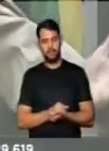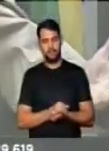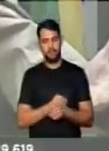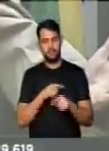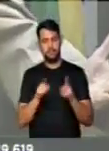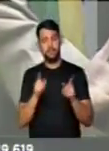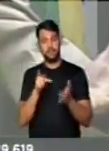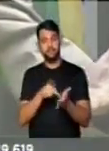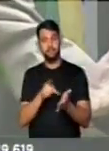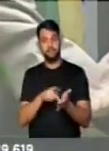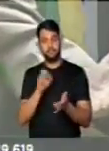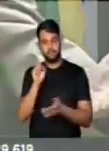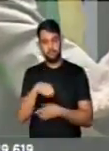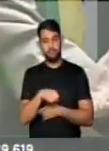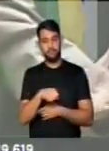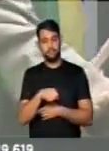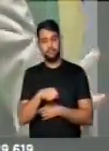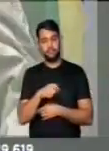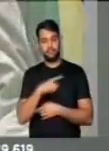Mas é assim,